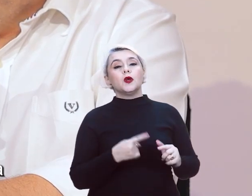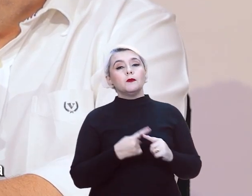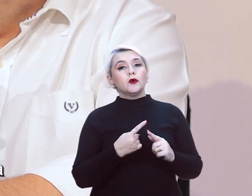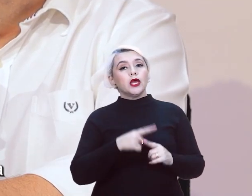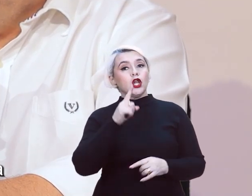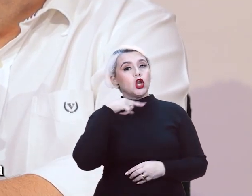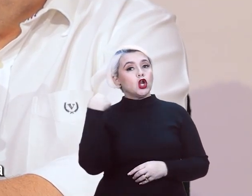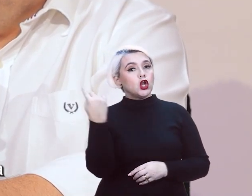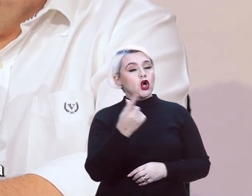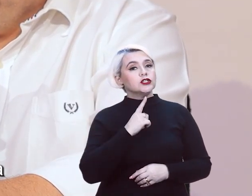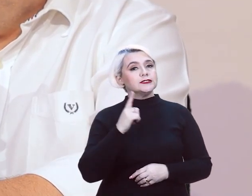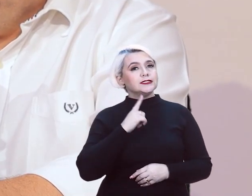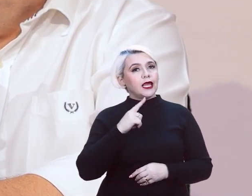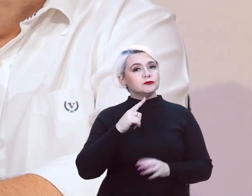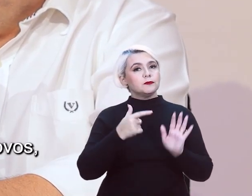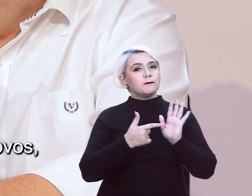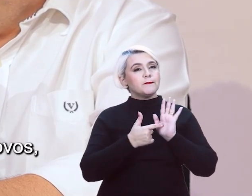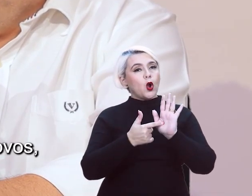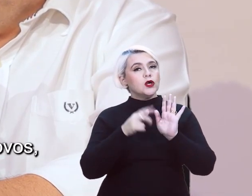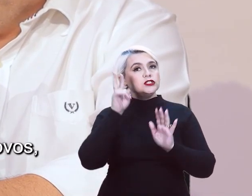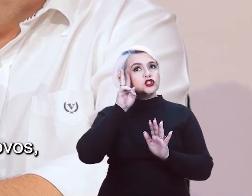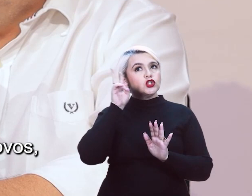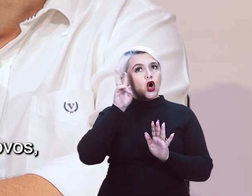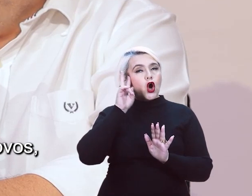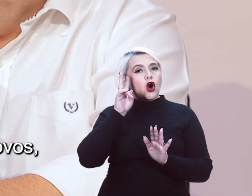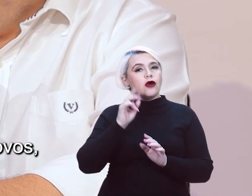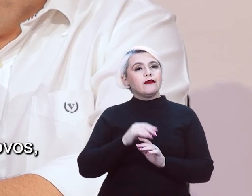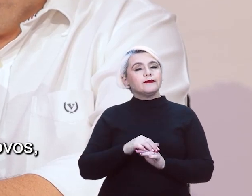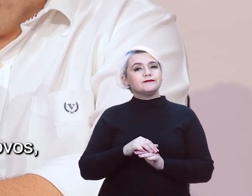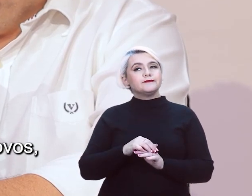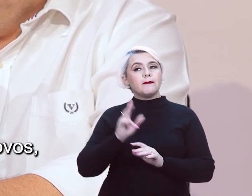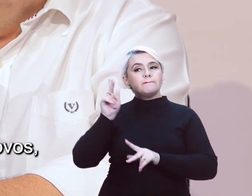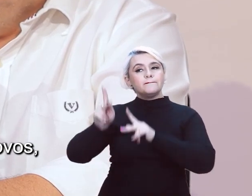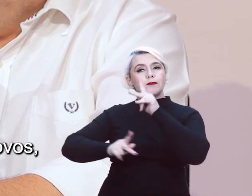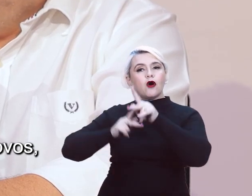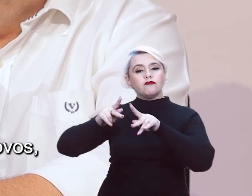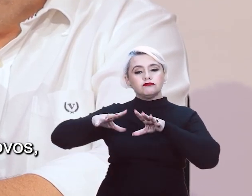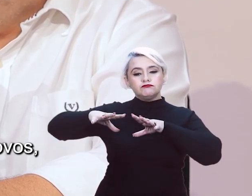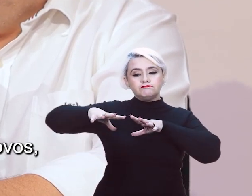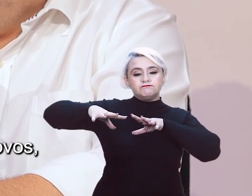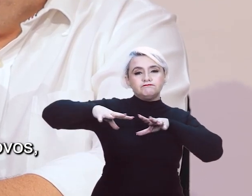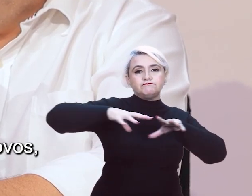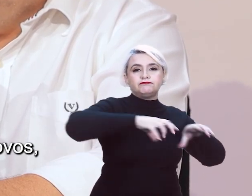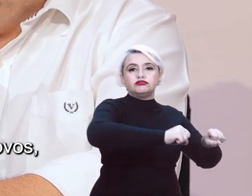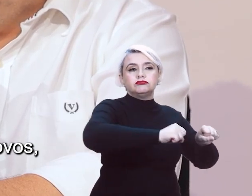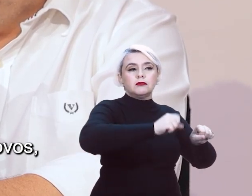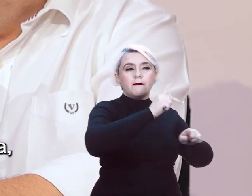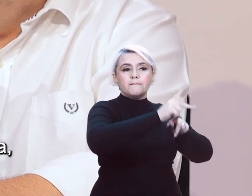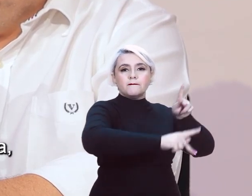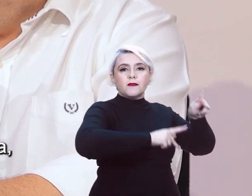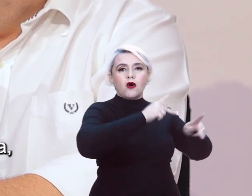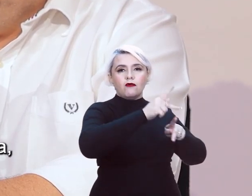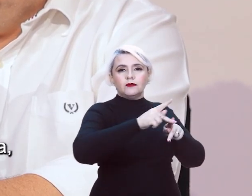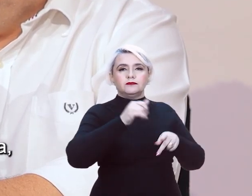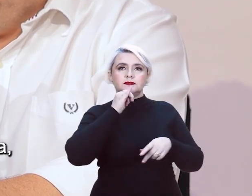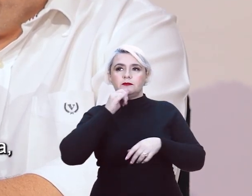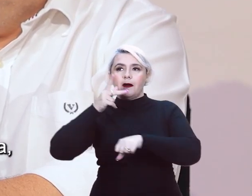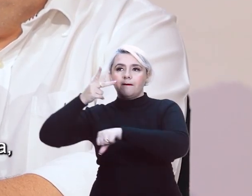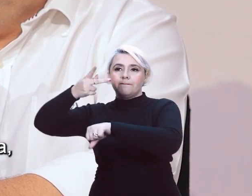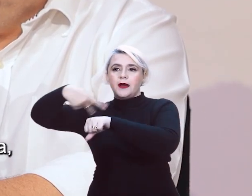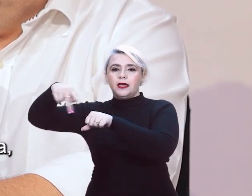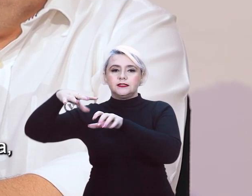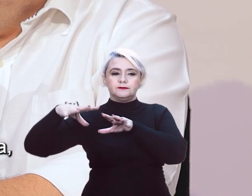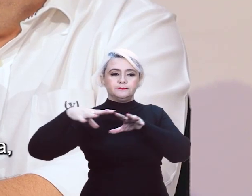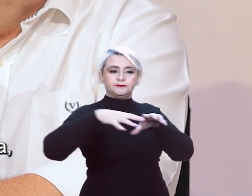nós encontramos na história que povos, ao dominar outros povos, uma nação, quando ela dominava